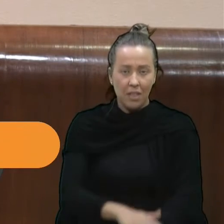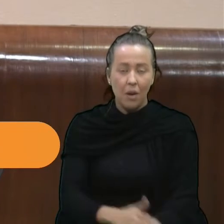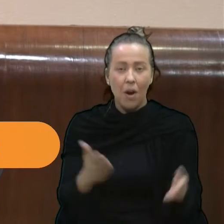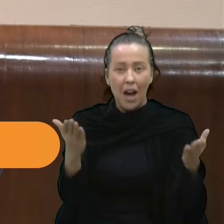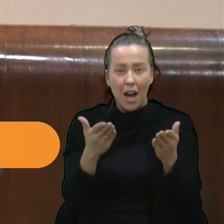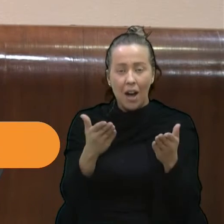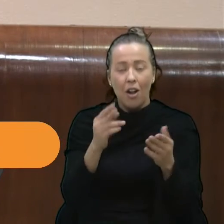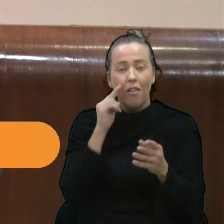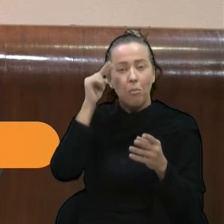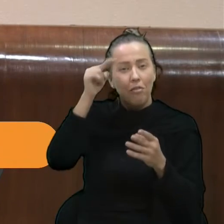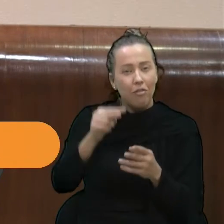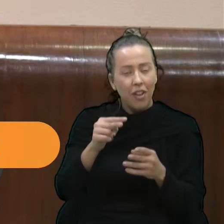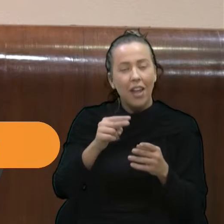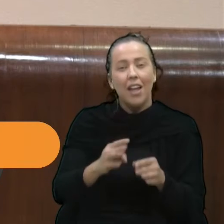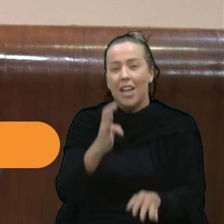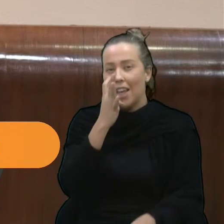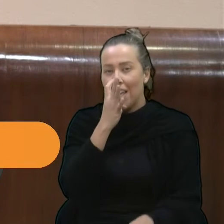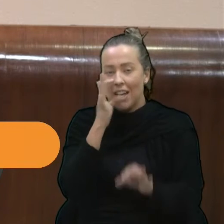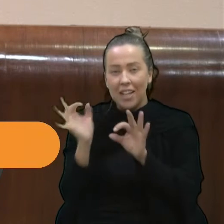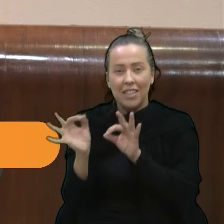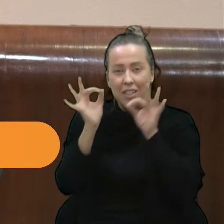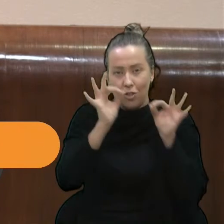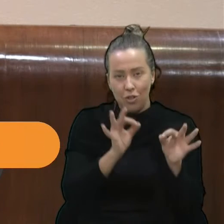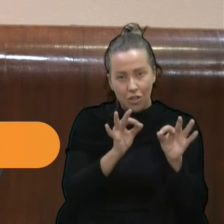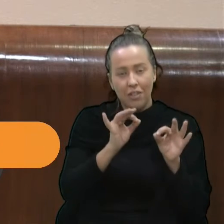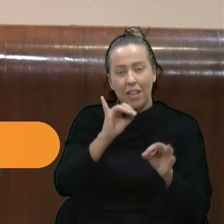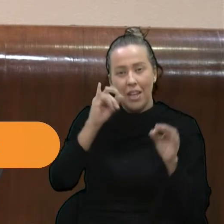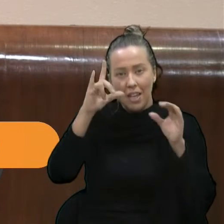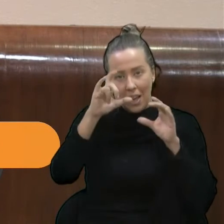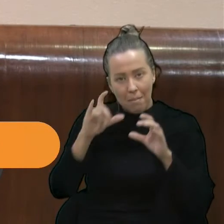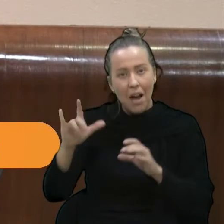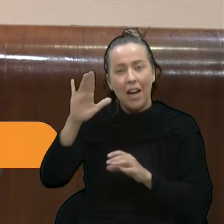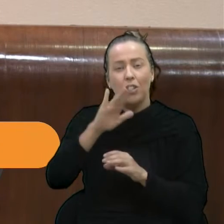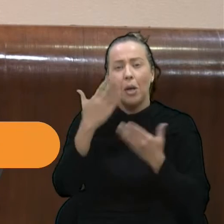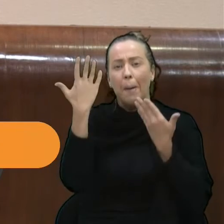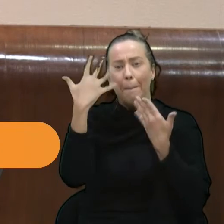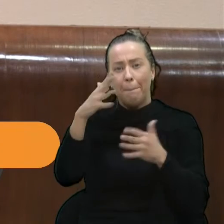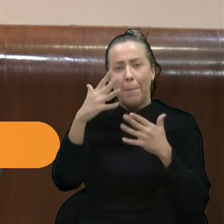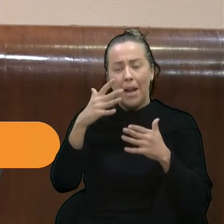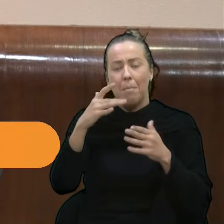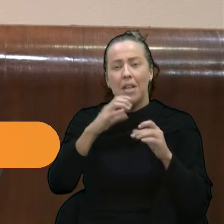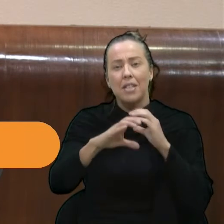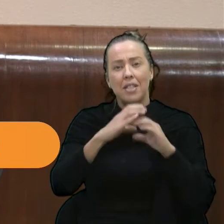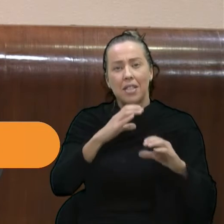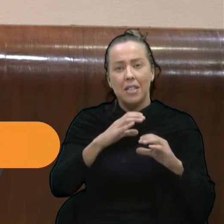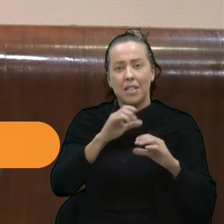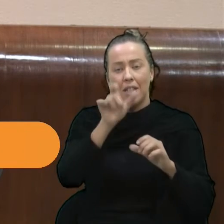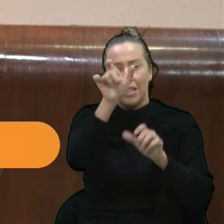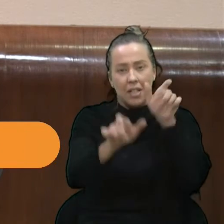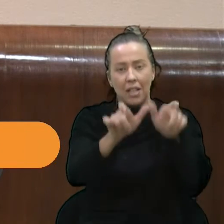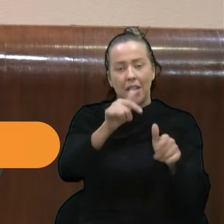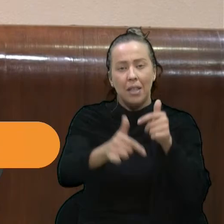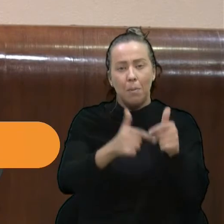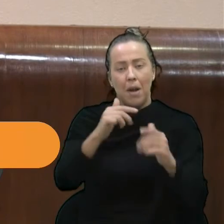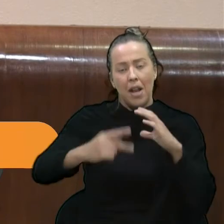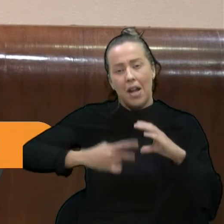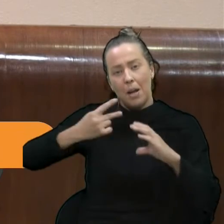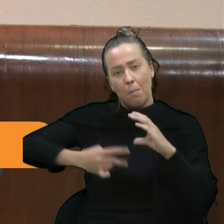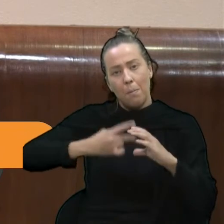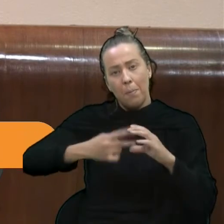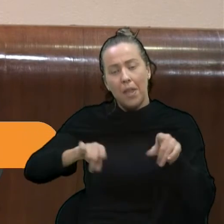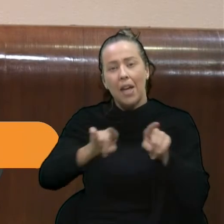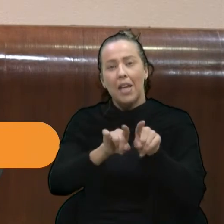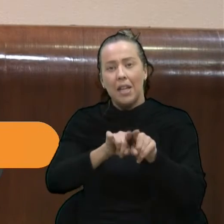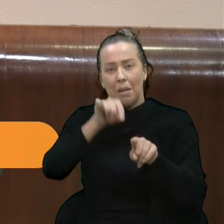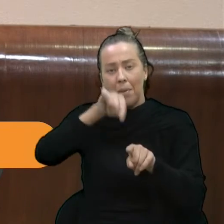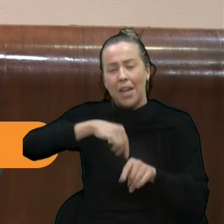vamos perceber e vamos assistir essa imagem? Parabéns aos comunicadores da Câmara de Vereadores de Caxias e da